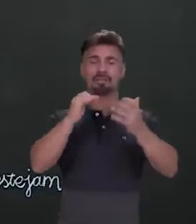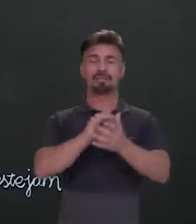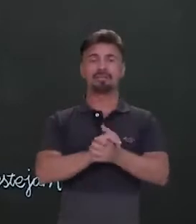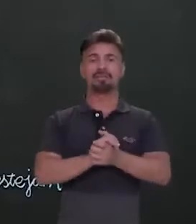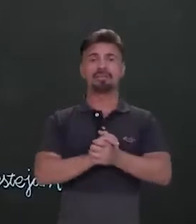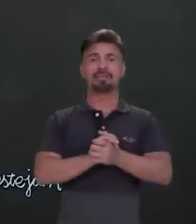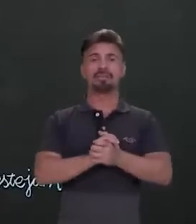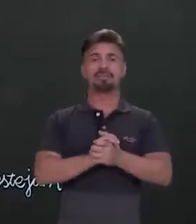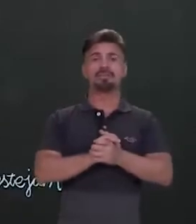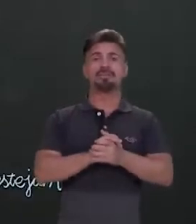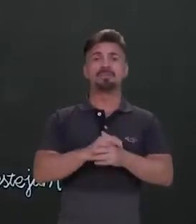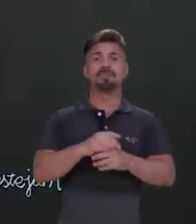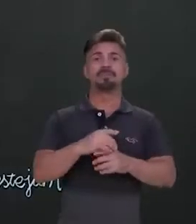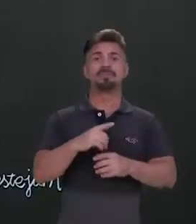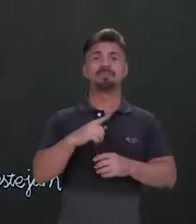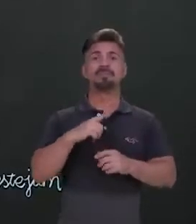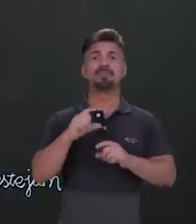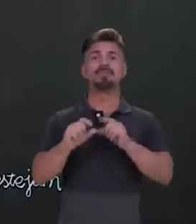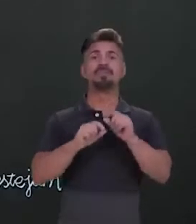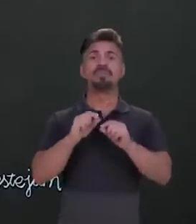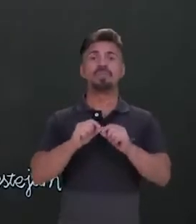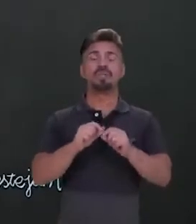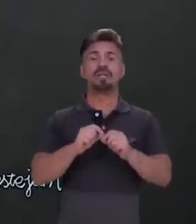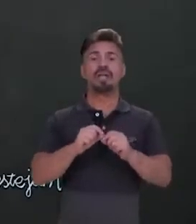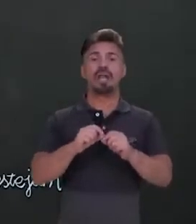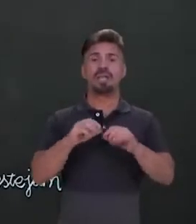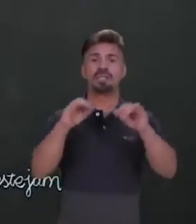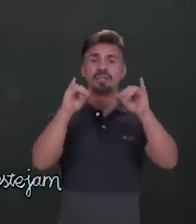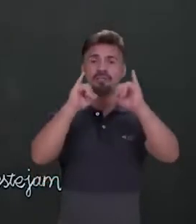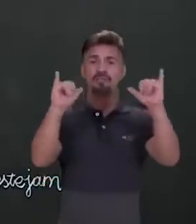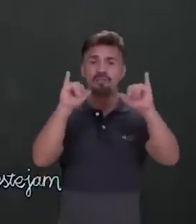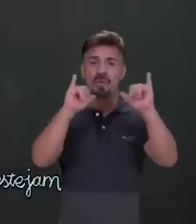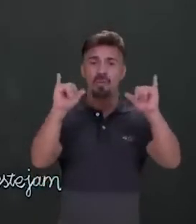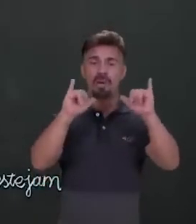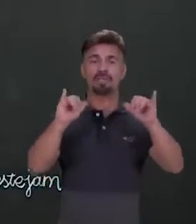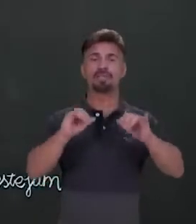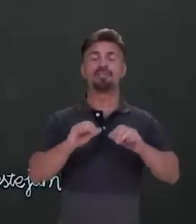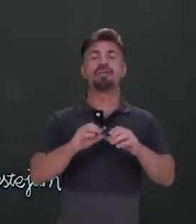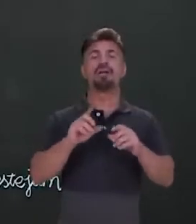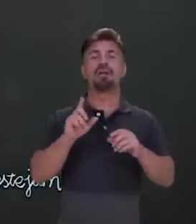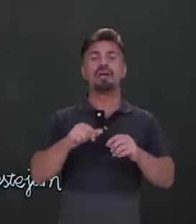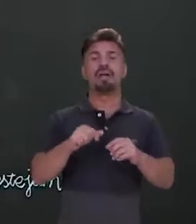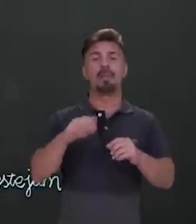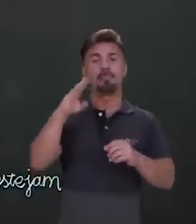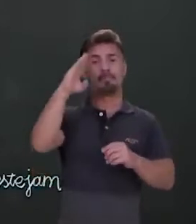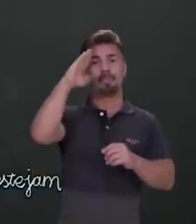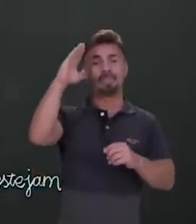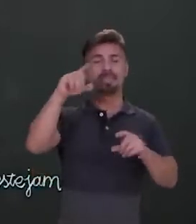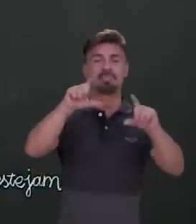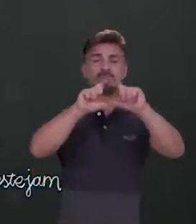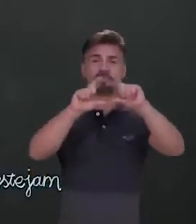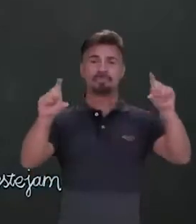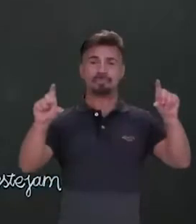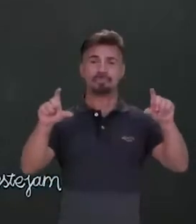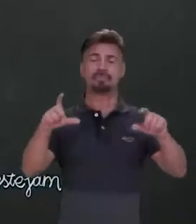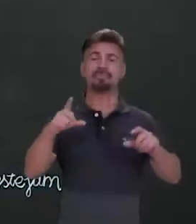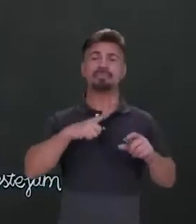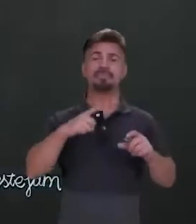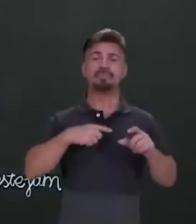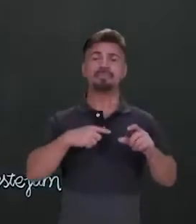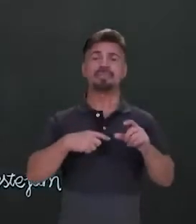títulos polêmicos ou sensacionalistas, essa informação, essa oração é a oração principal. Eu